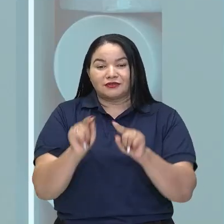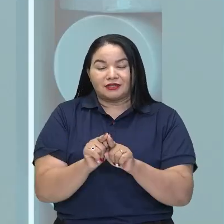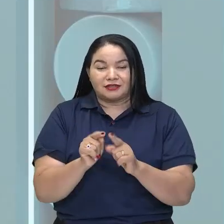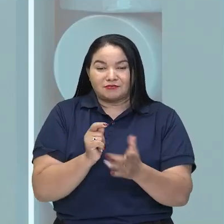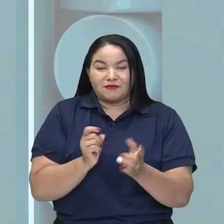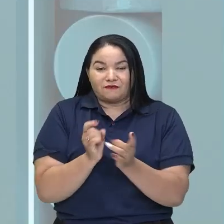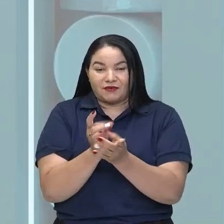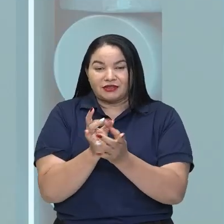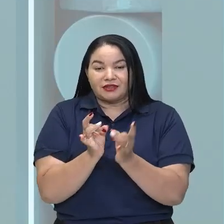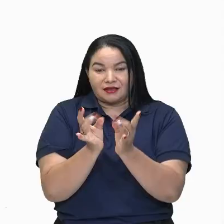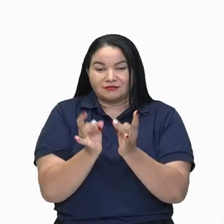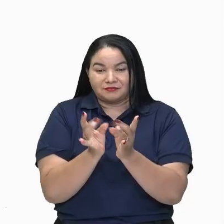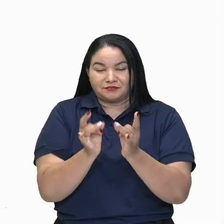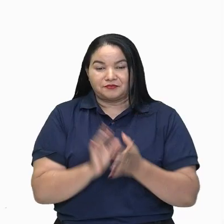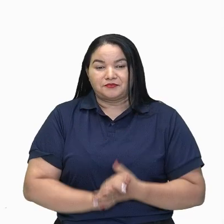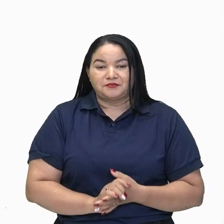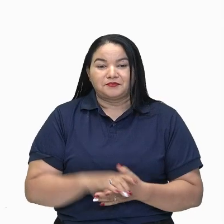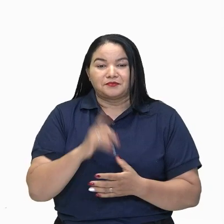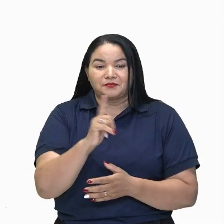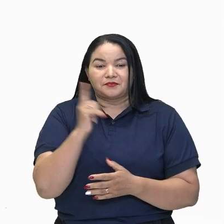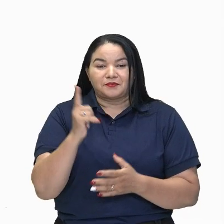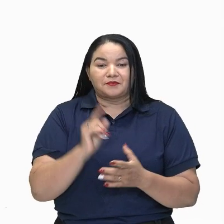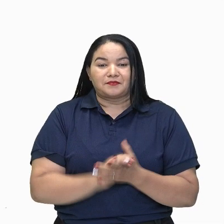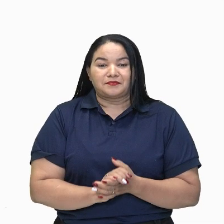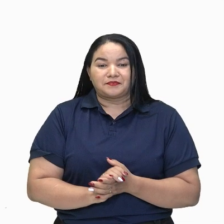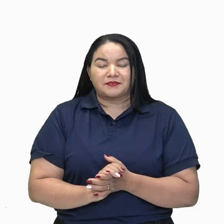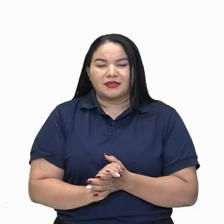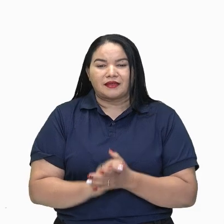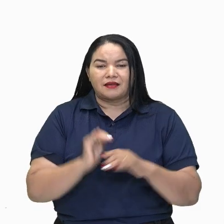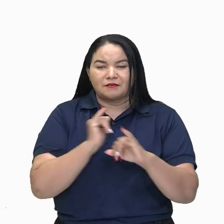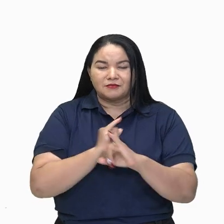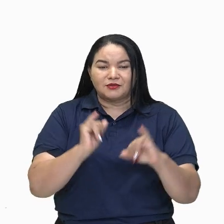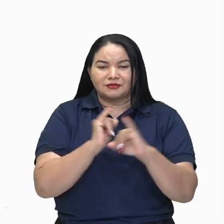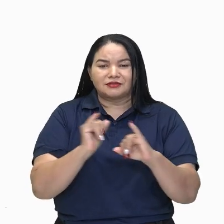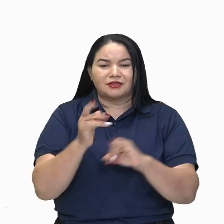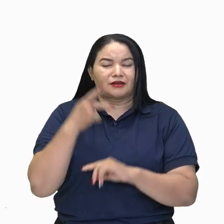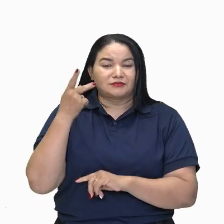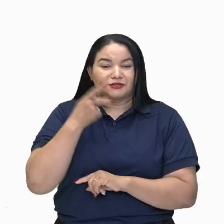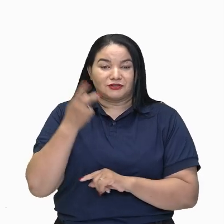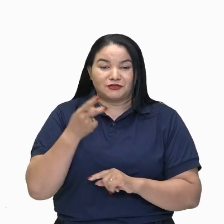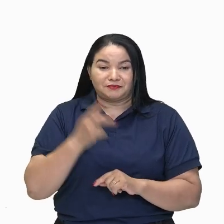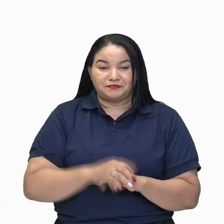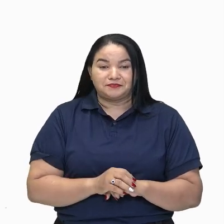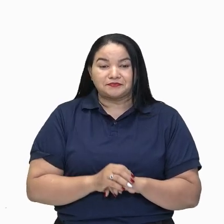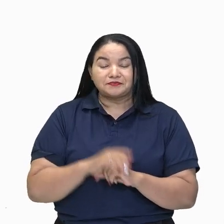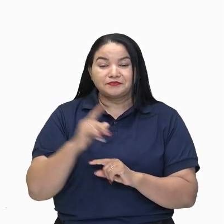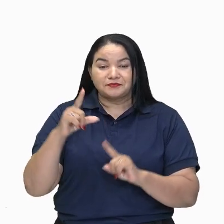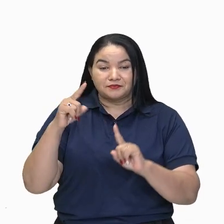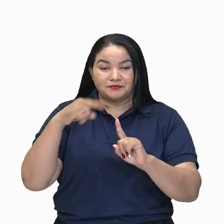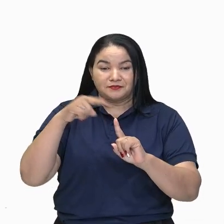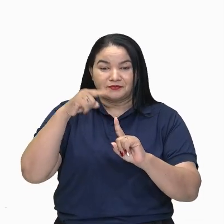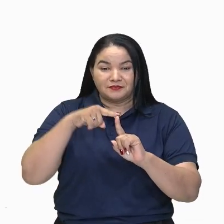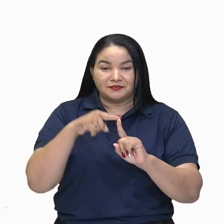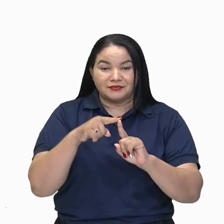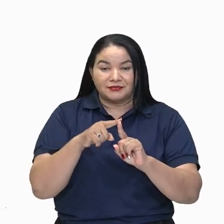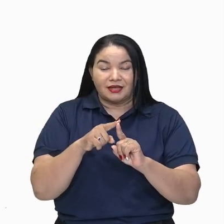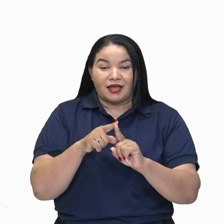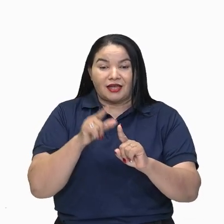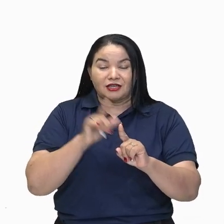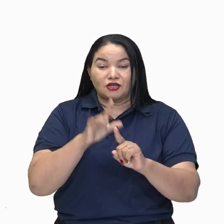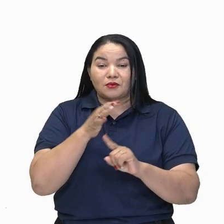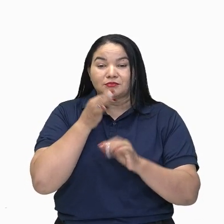conhecer as propagandas políticas. Então, observem, o objetivo é influenciar a opinião pública e